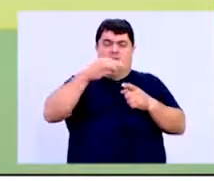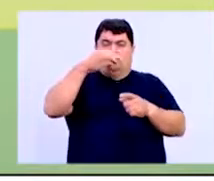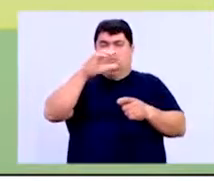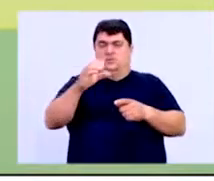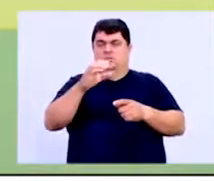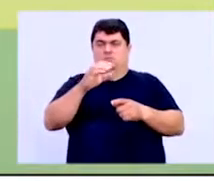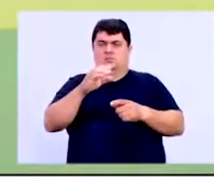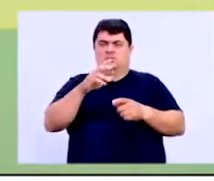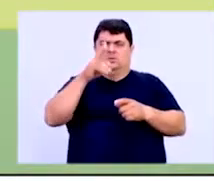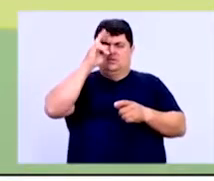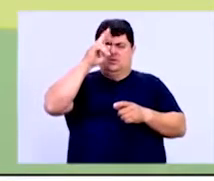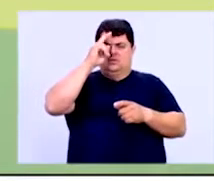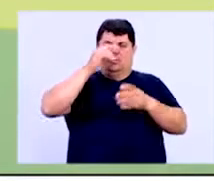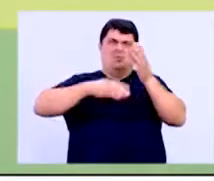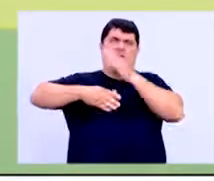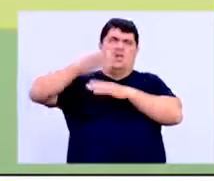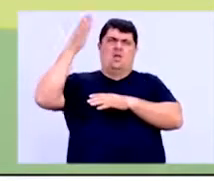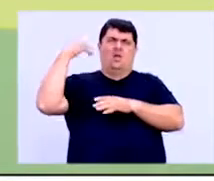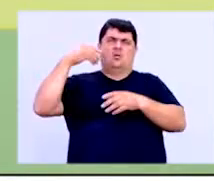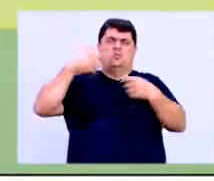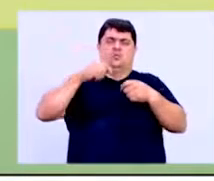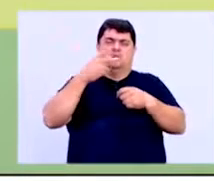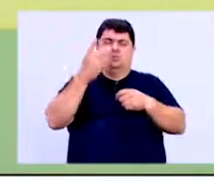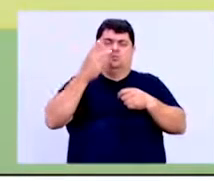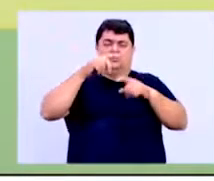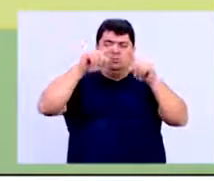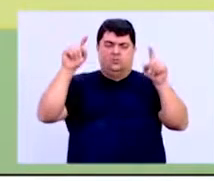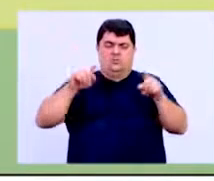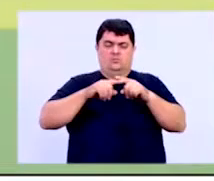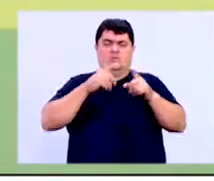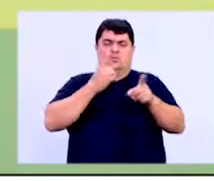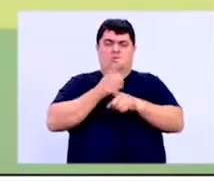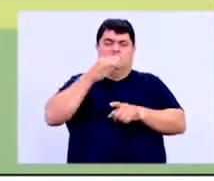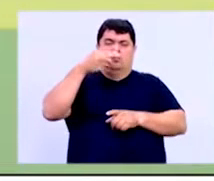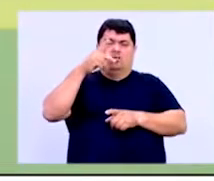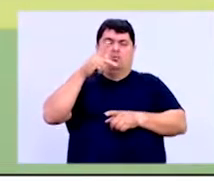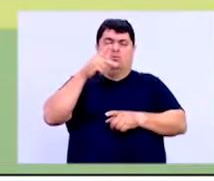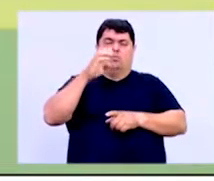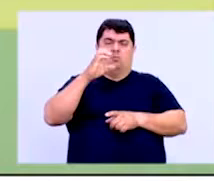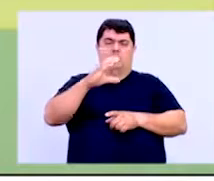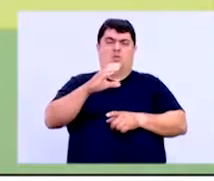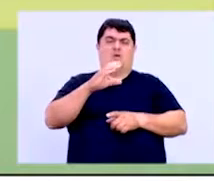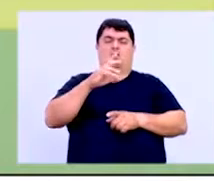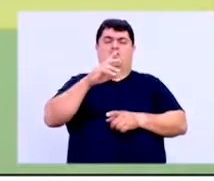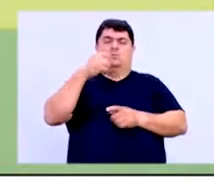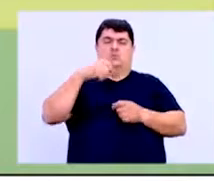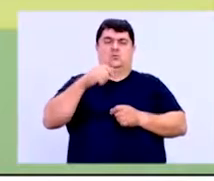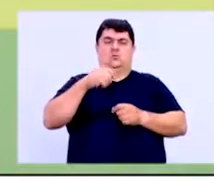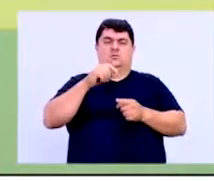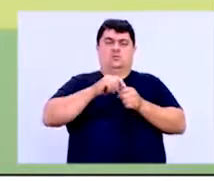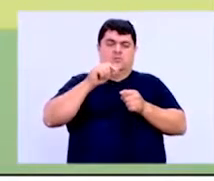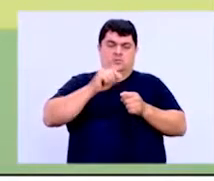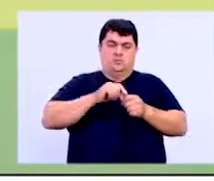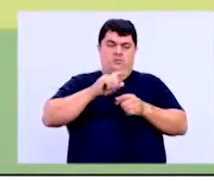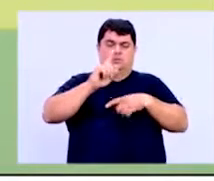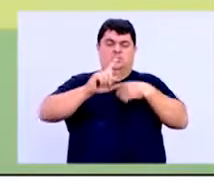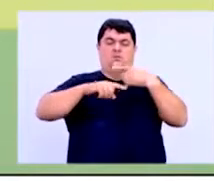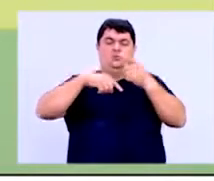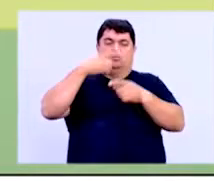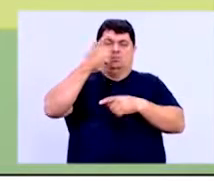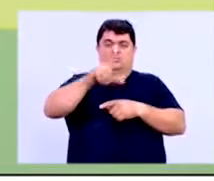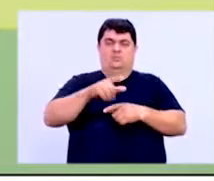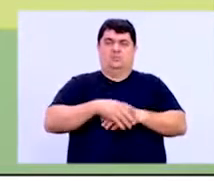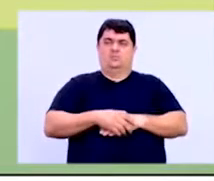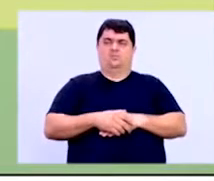contribuição. Lembra lá no começo que eu falei que precisaríamos de duas fórmulas para identificar o PEC? Exatamente. Precisamos fazer essa primeiro para depois ir para